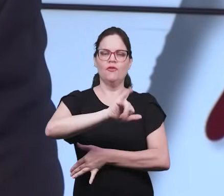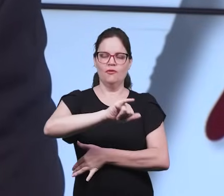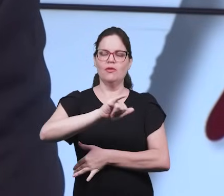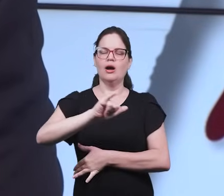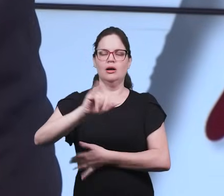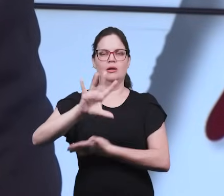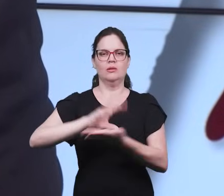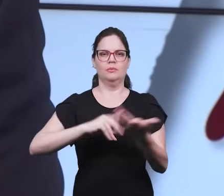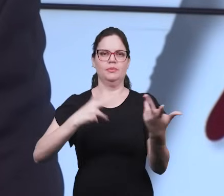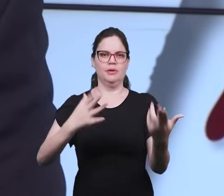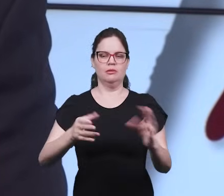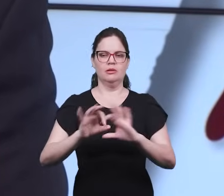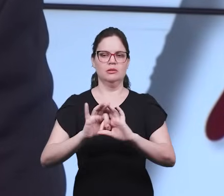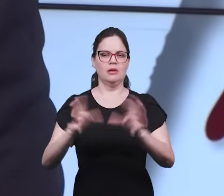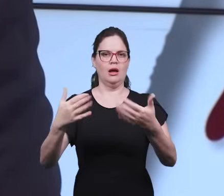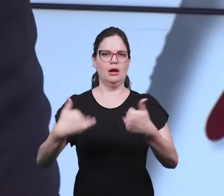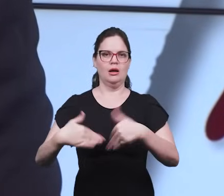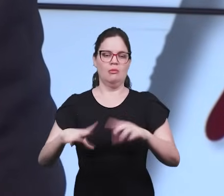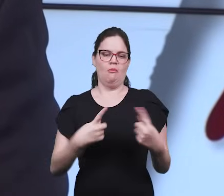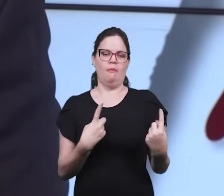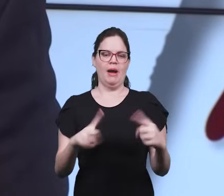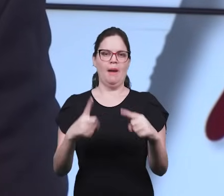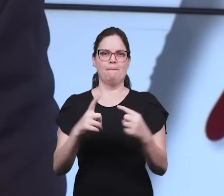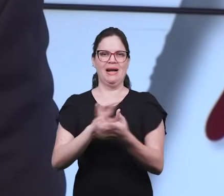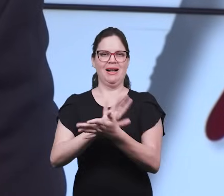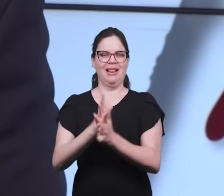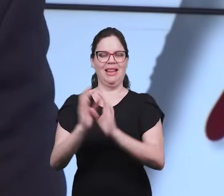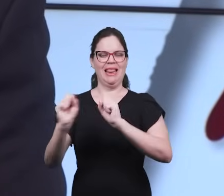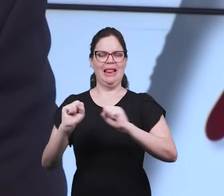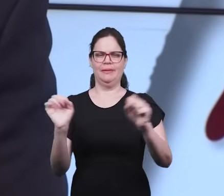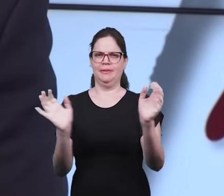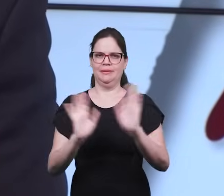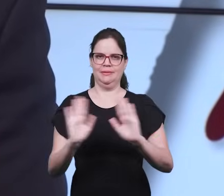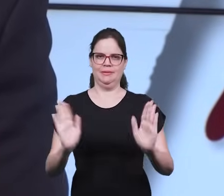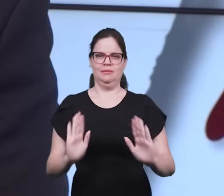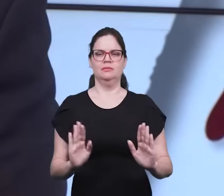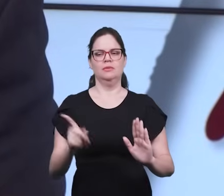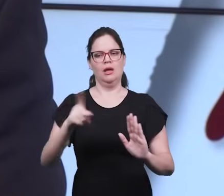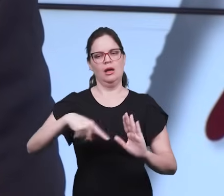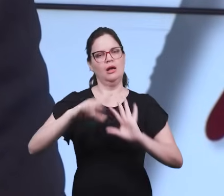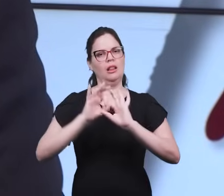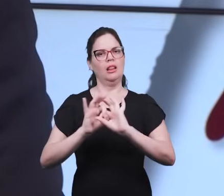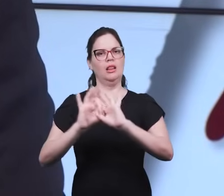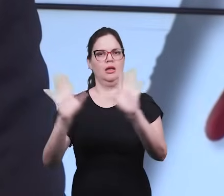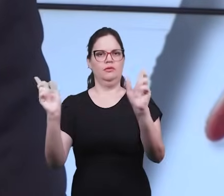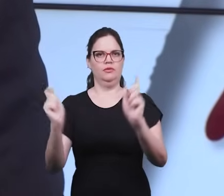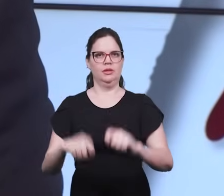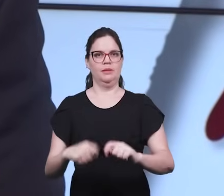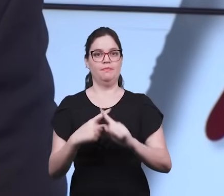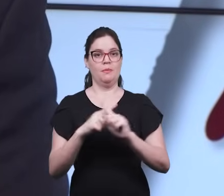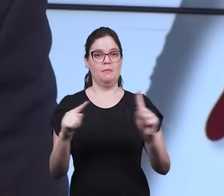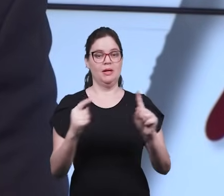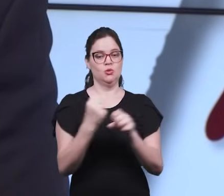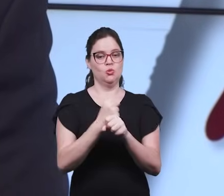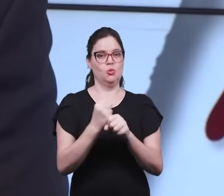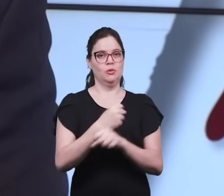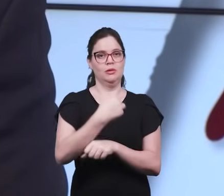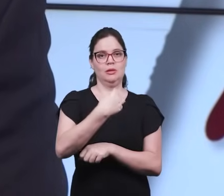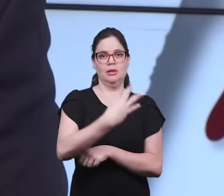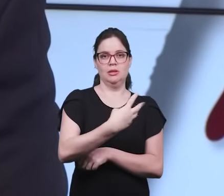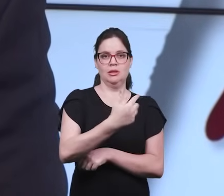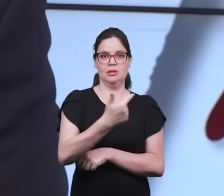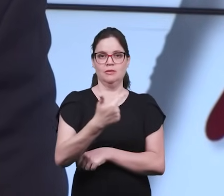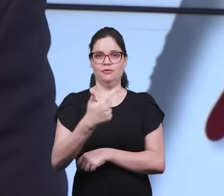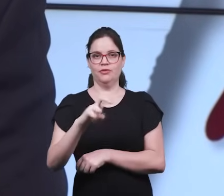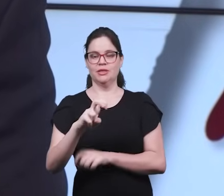o noivado, ele fez um edito ali que deu liberdade à igreja. Mas em 325